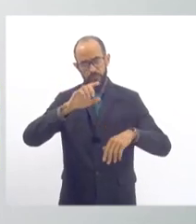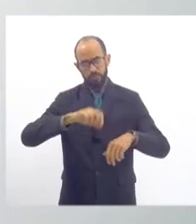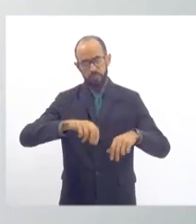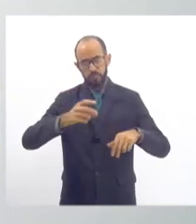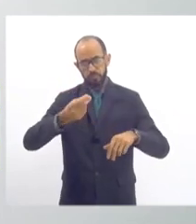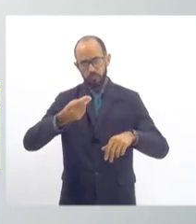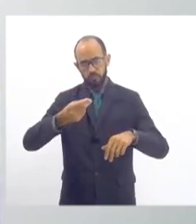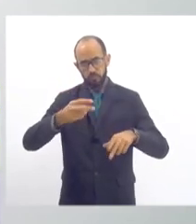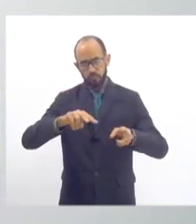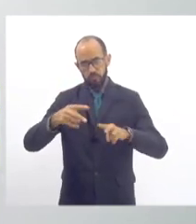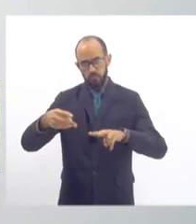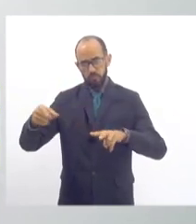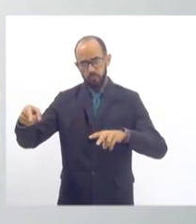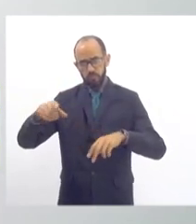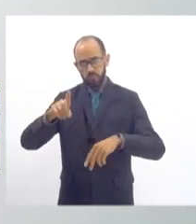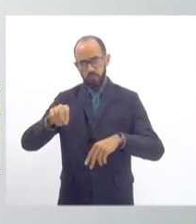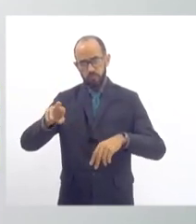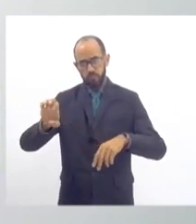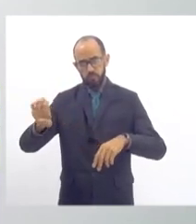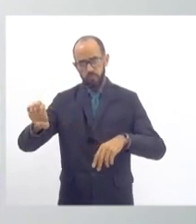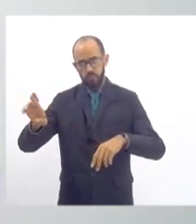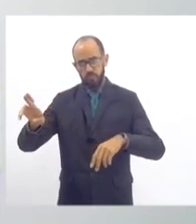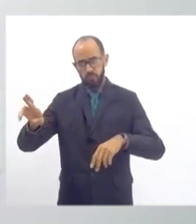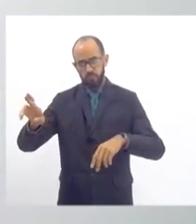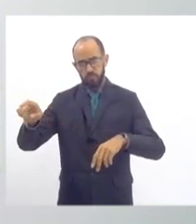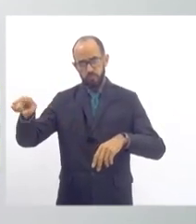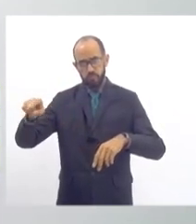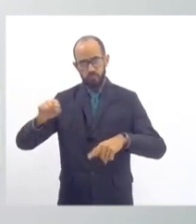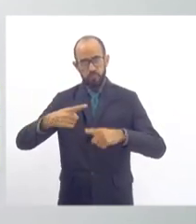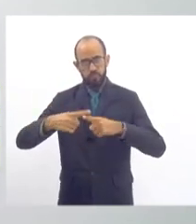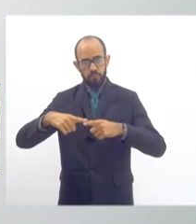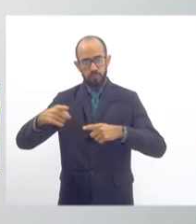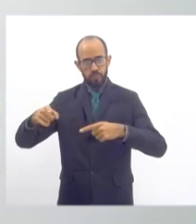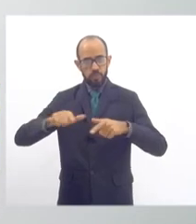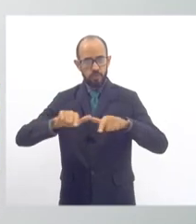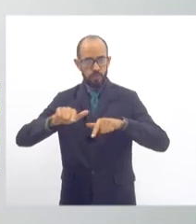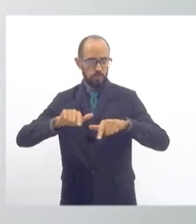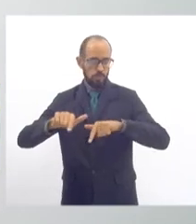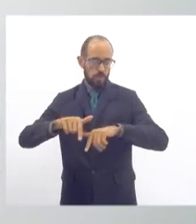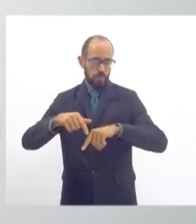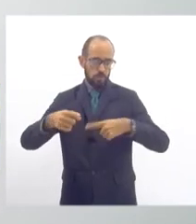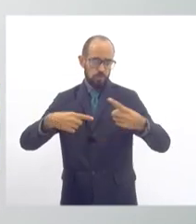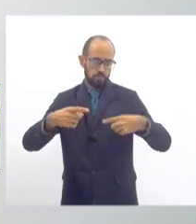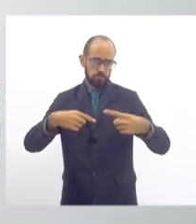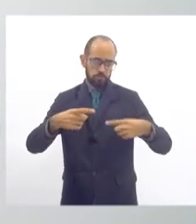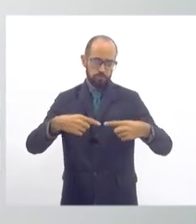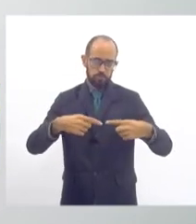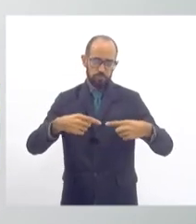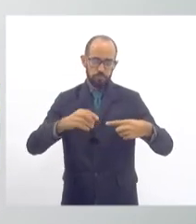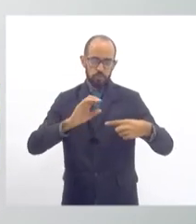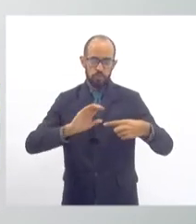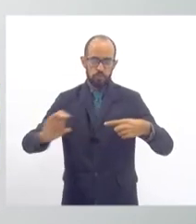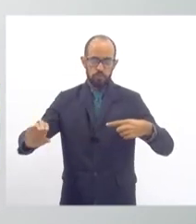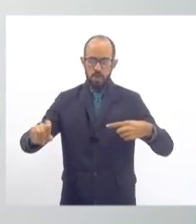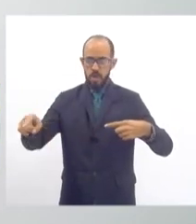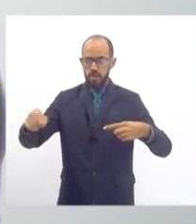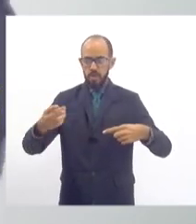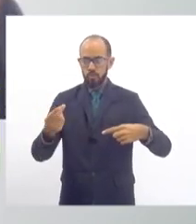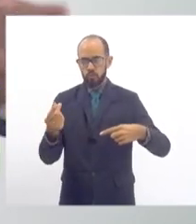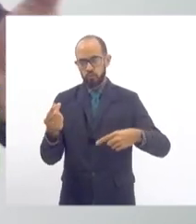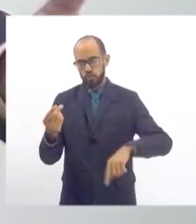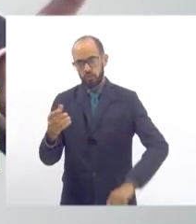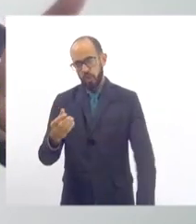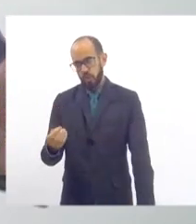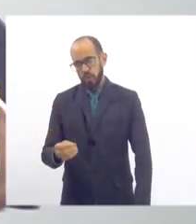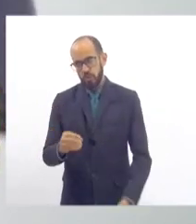têm pertinência temática, porque o DER trabalha com estradas e tem ligação com o trânsito. A gente não mandou o recurso para... Um